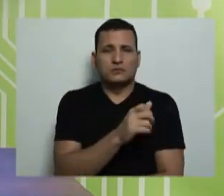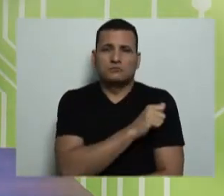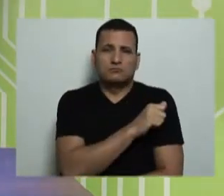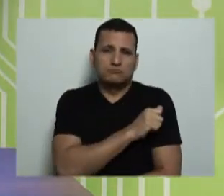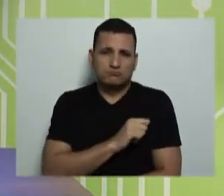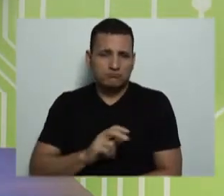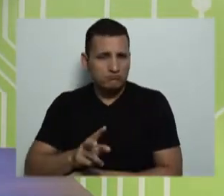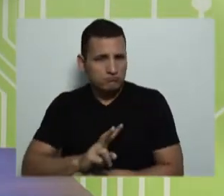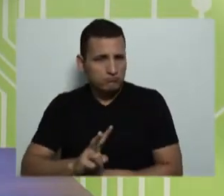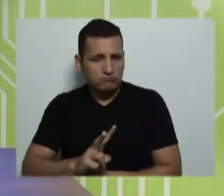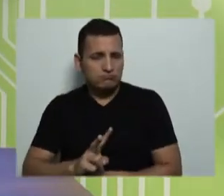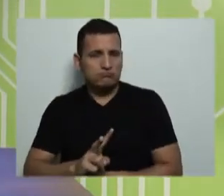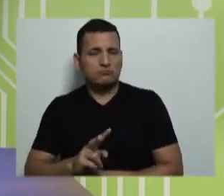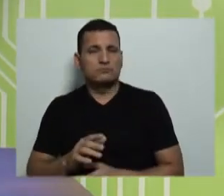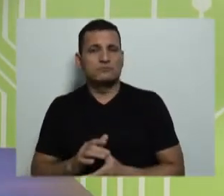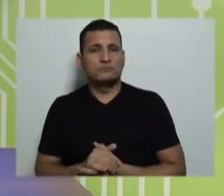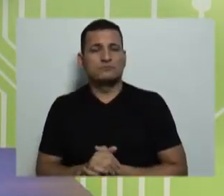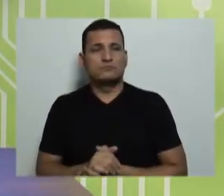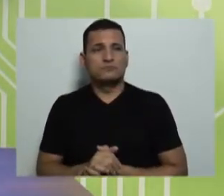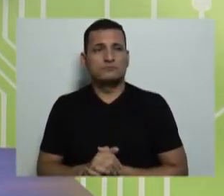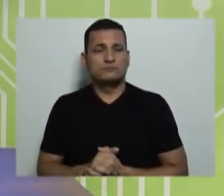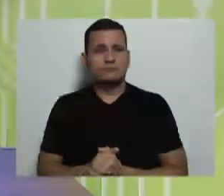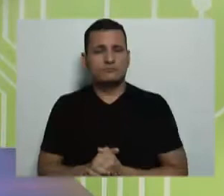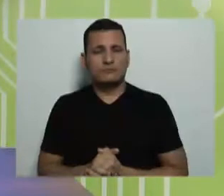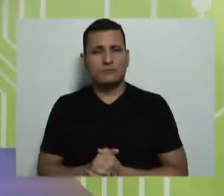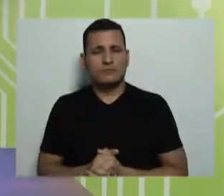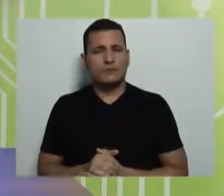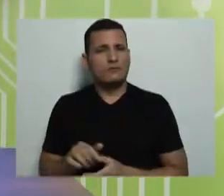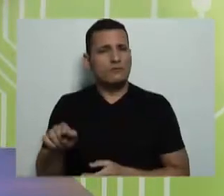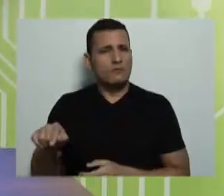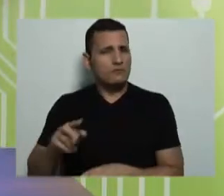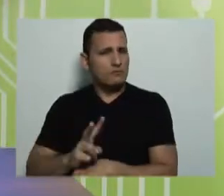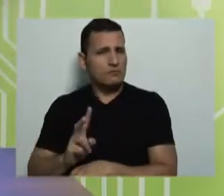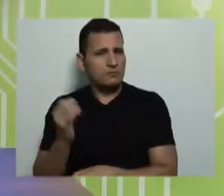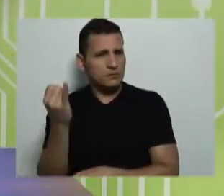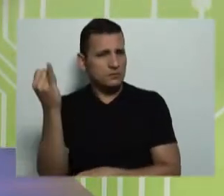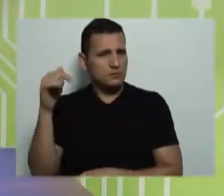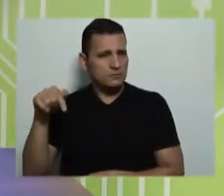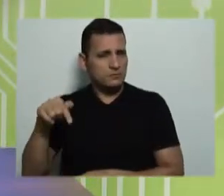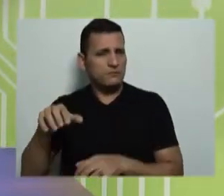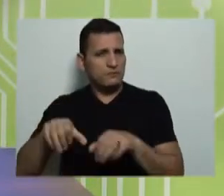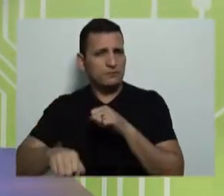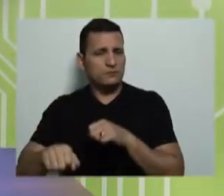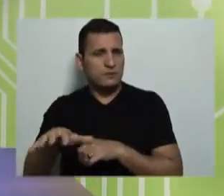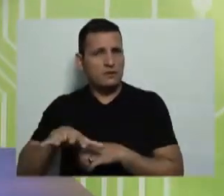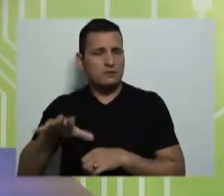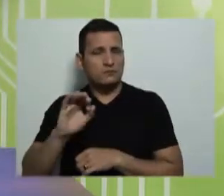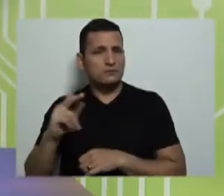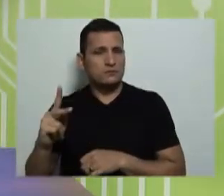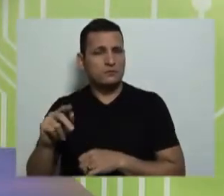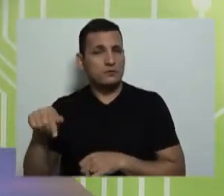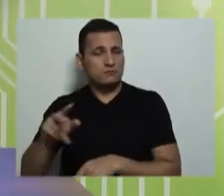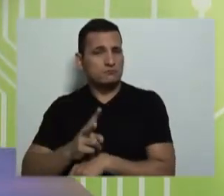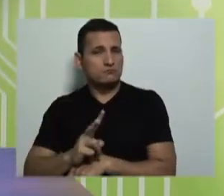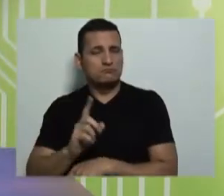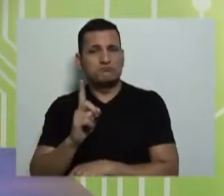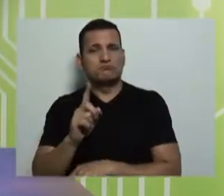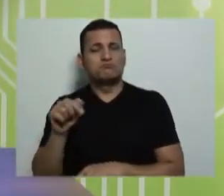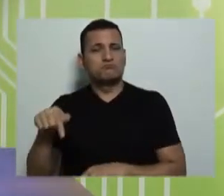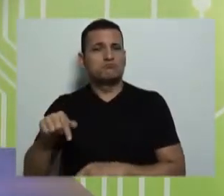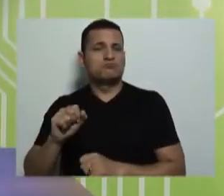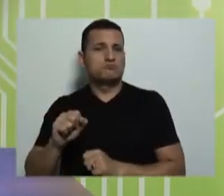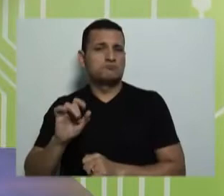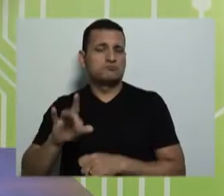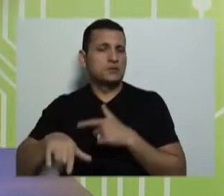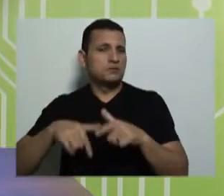supervisor. Um ponto muito importante, é necessário que ele tenha formação na área de cooperativismo? Esse supervisor não, ele pode só atuar na